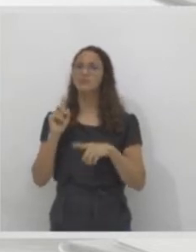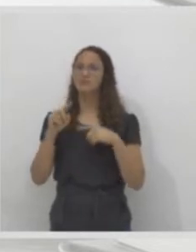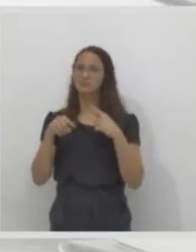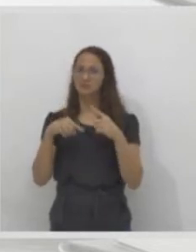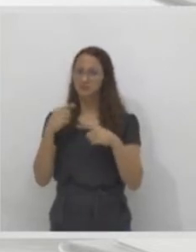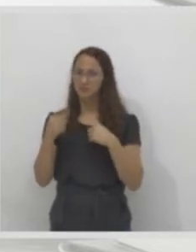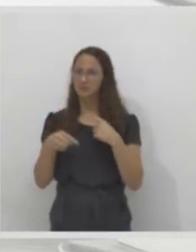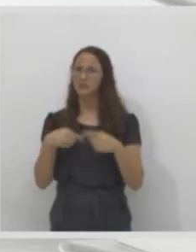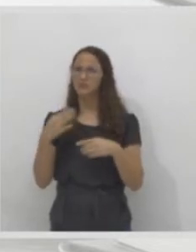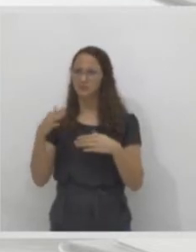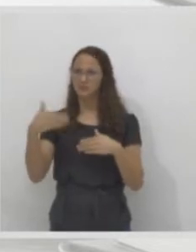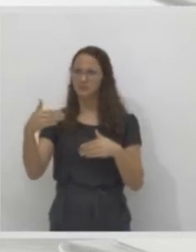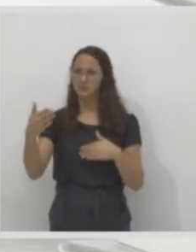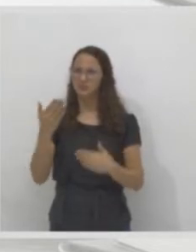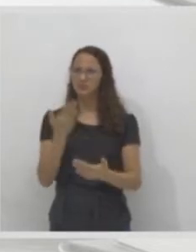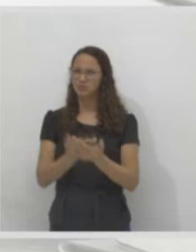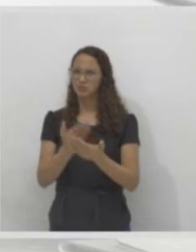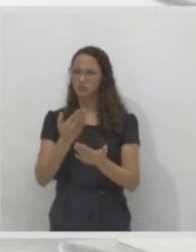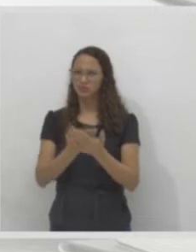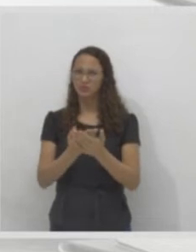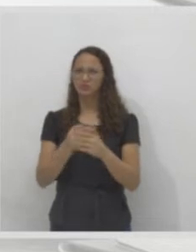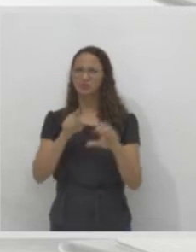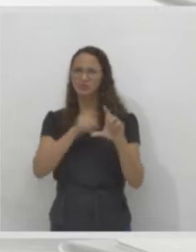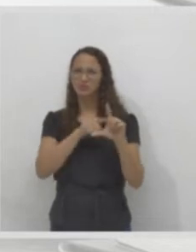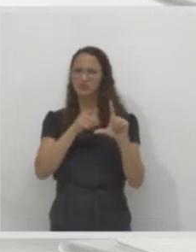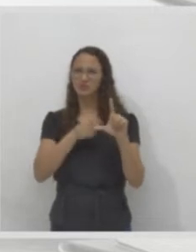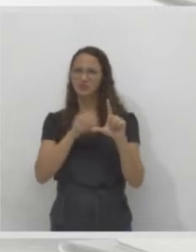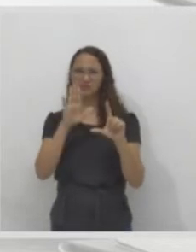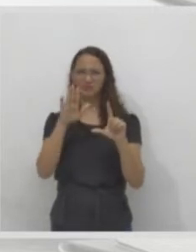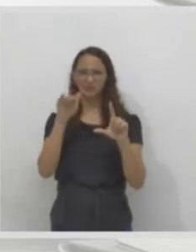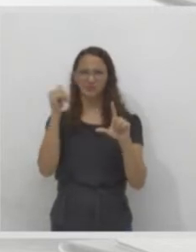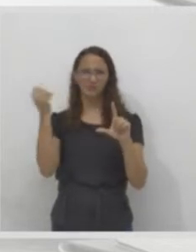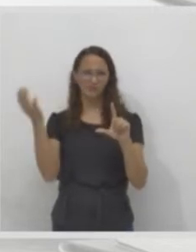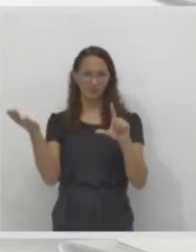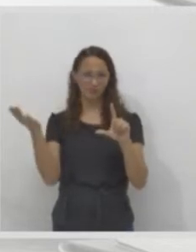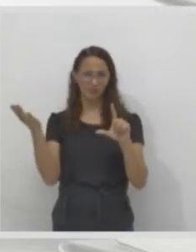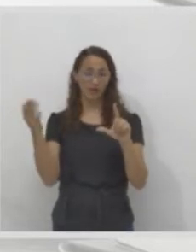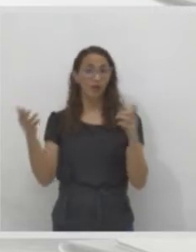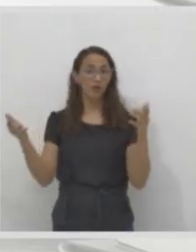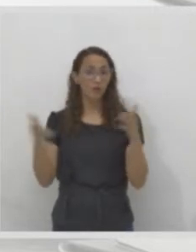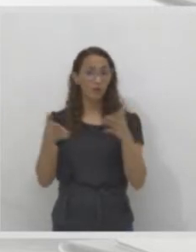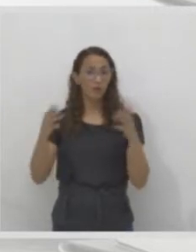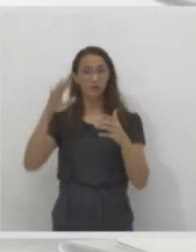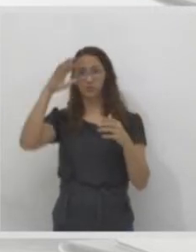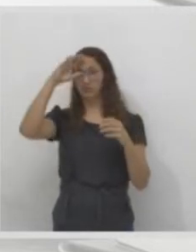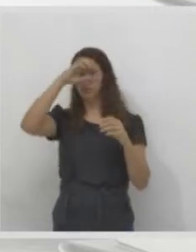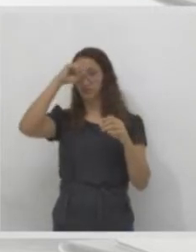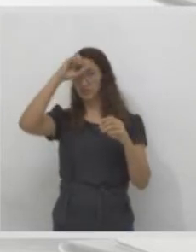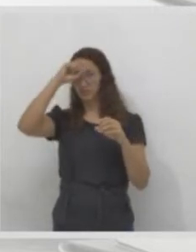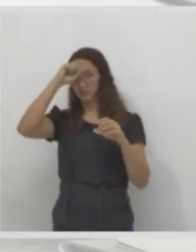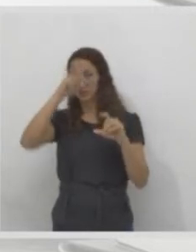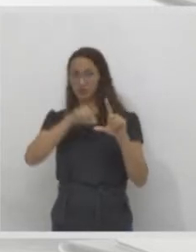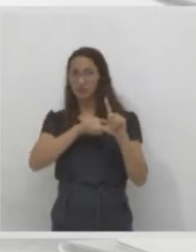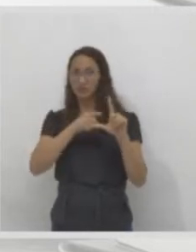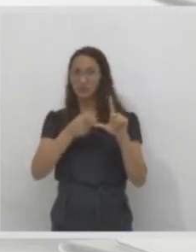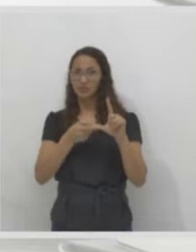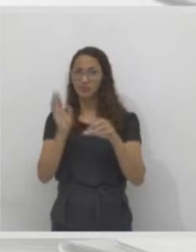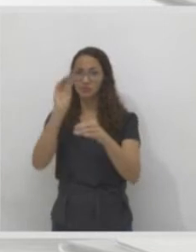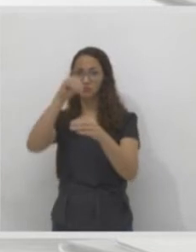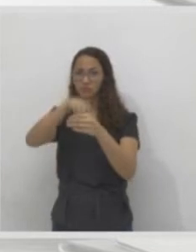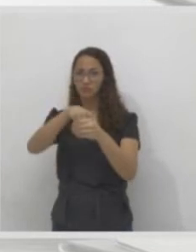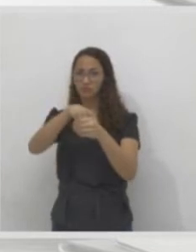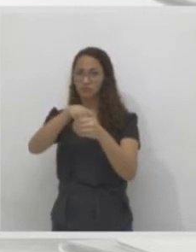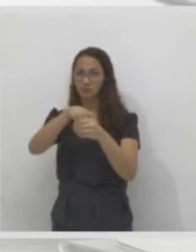vão estudar os ângulos externos do triângulo. Mas hoje estamos aqui direcionados apenas